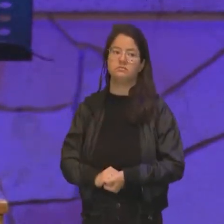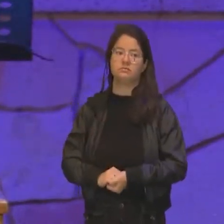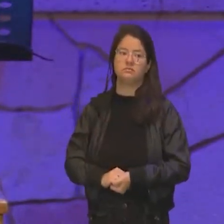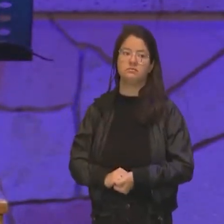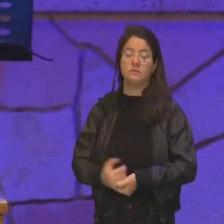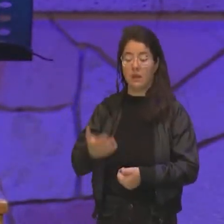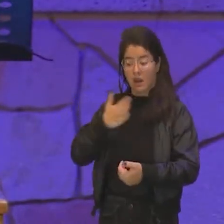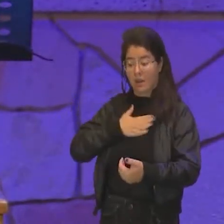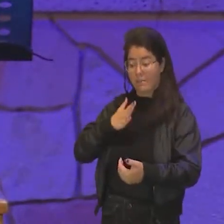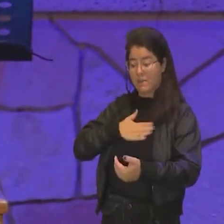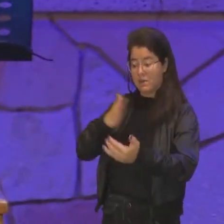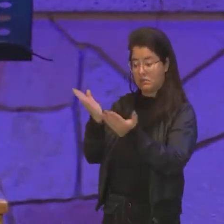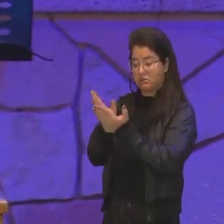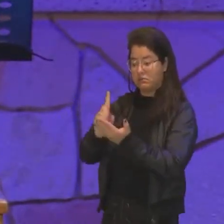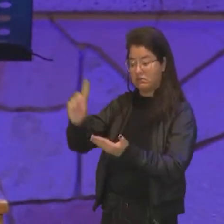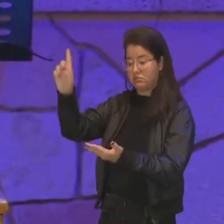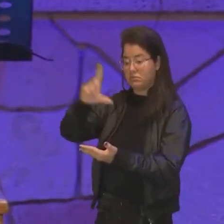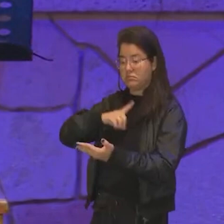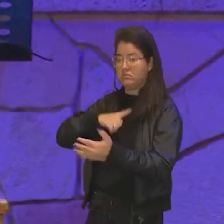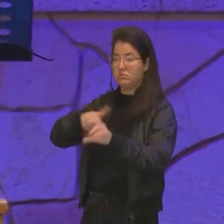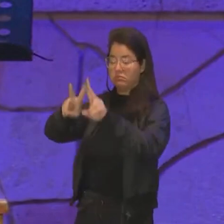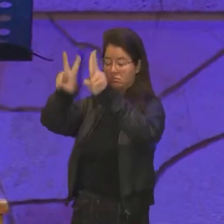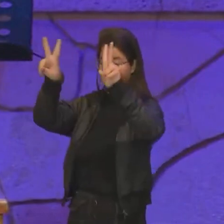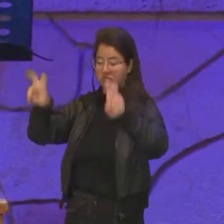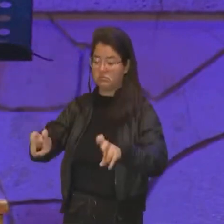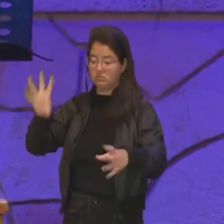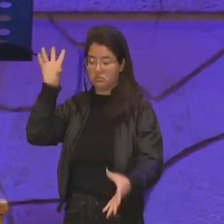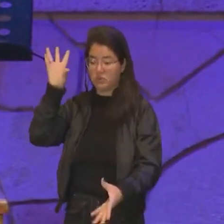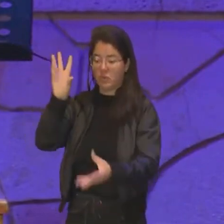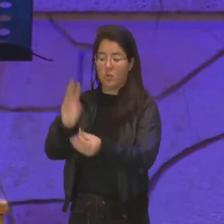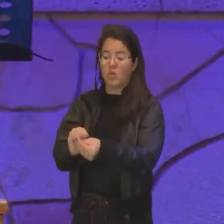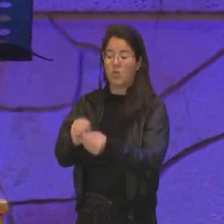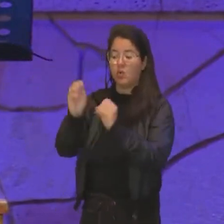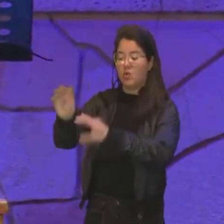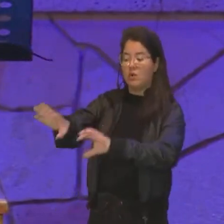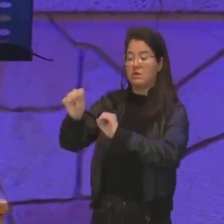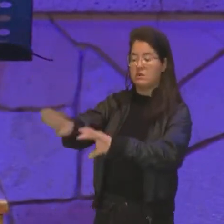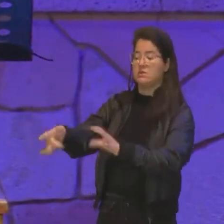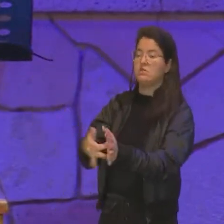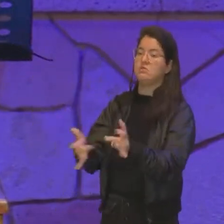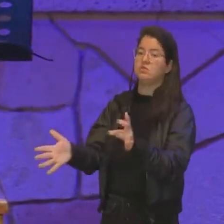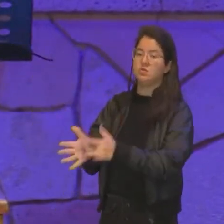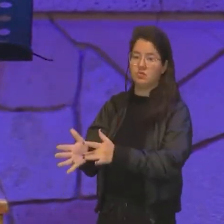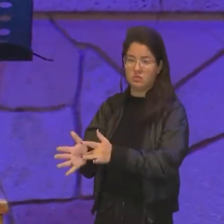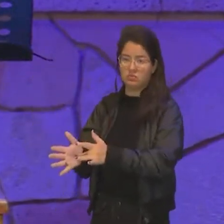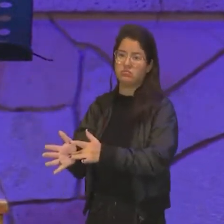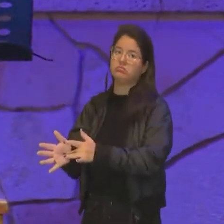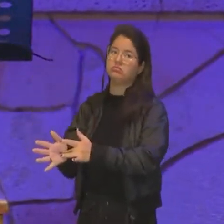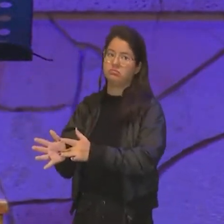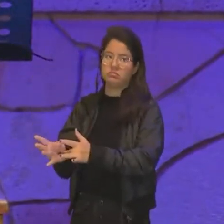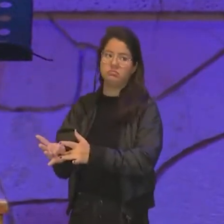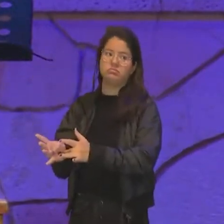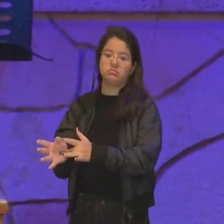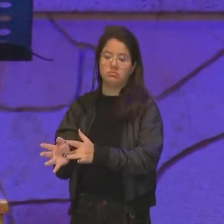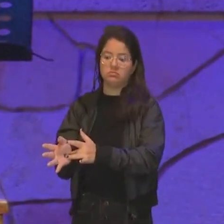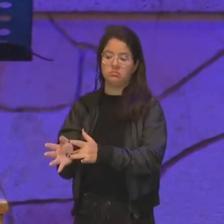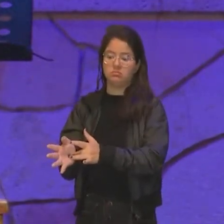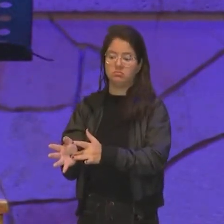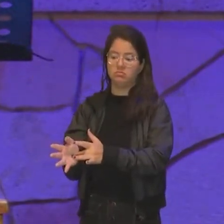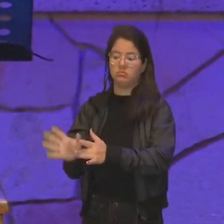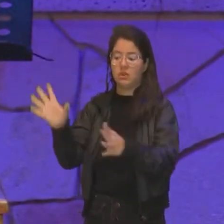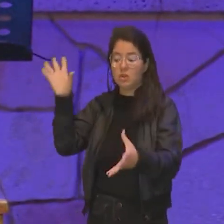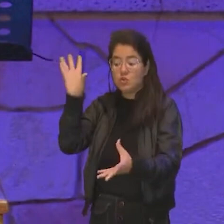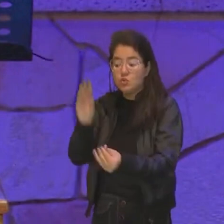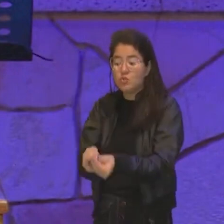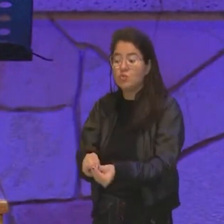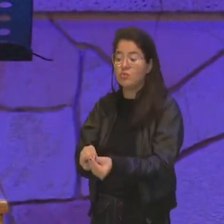Na minha Bíblia, nós temos como título o resumo do ensino de Jesus. Opa, o